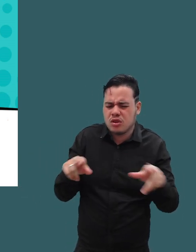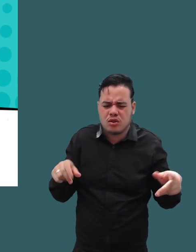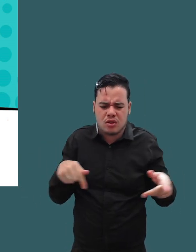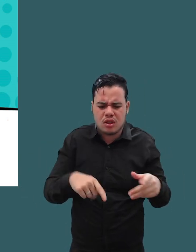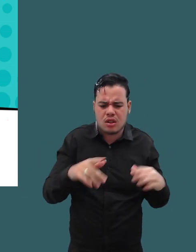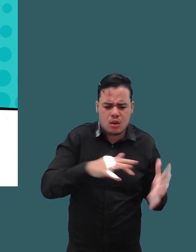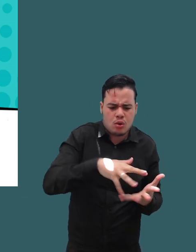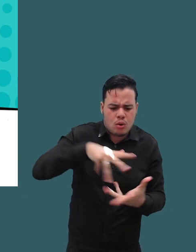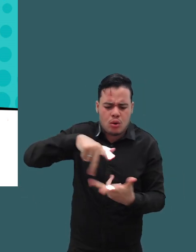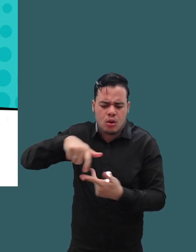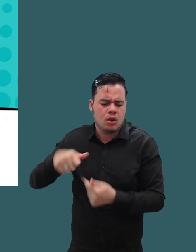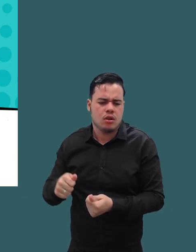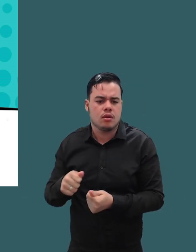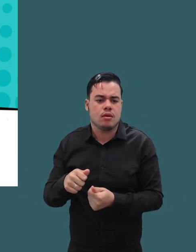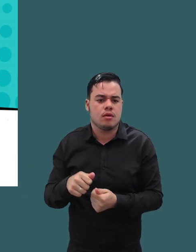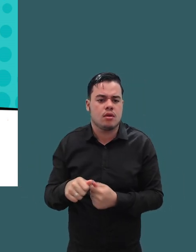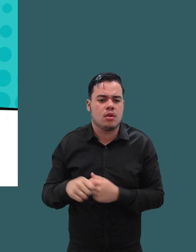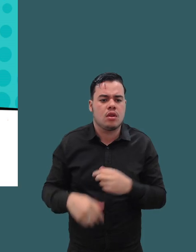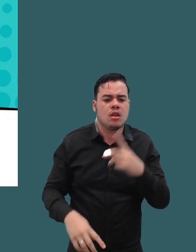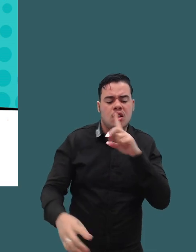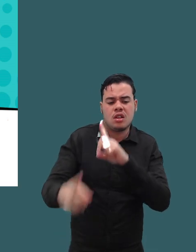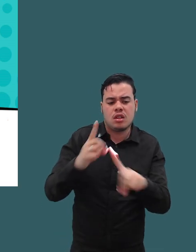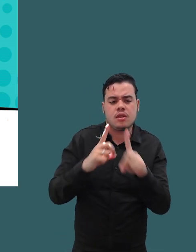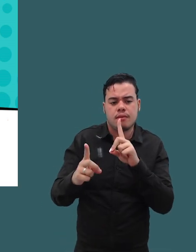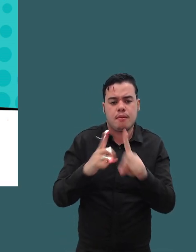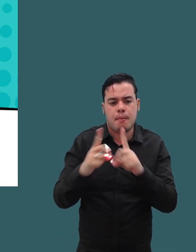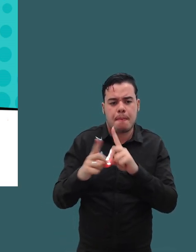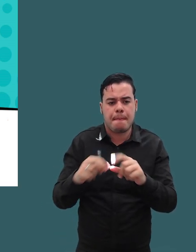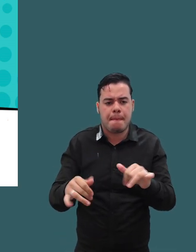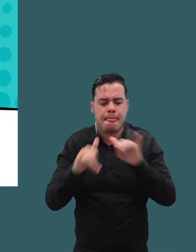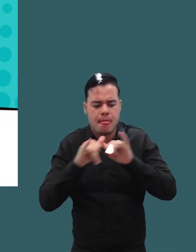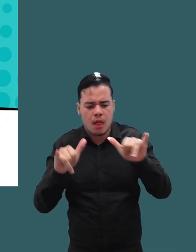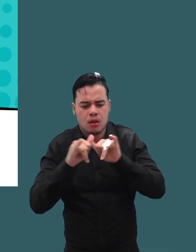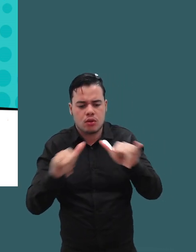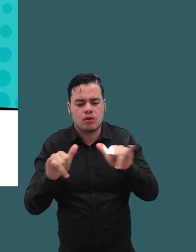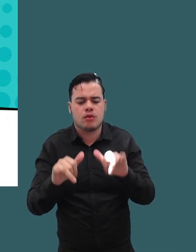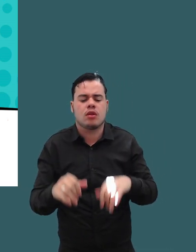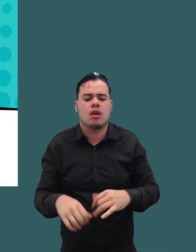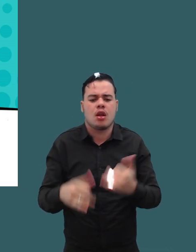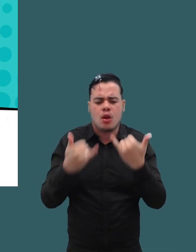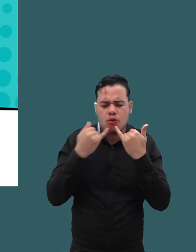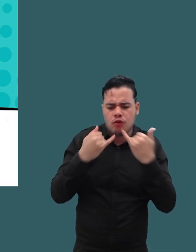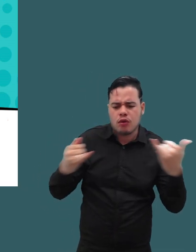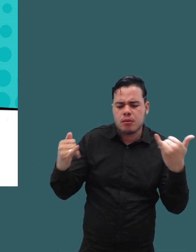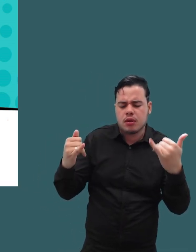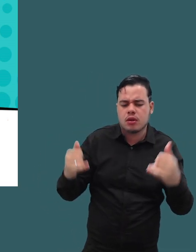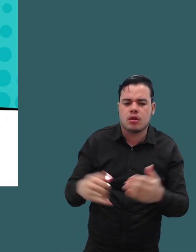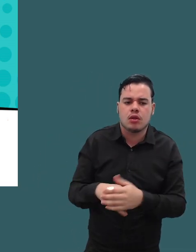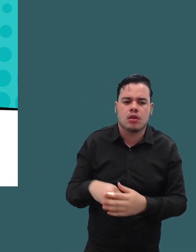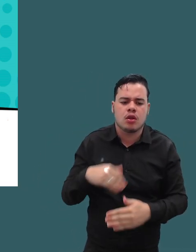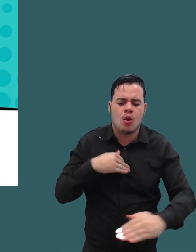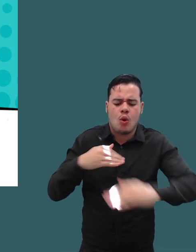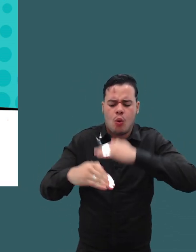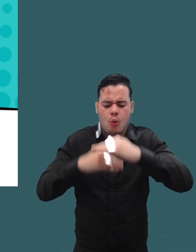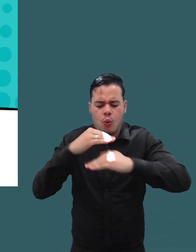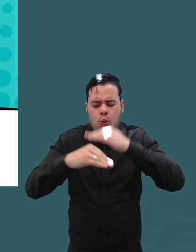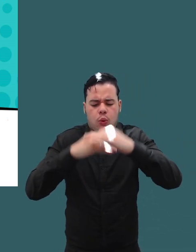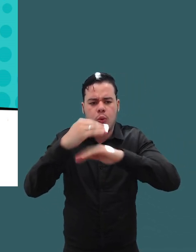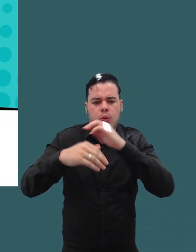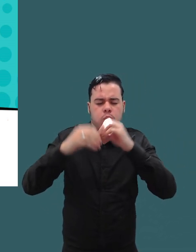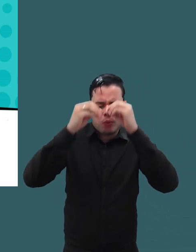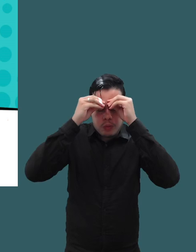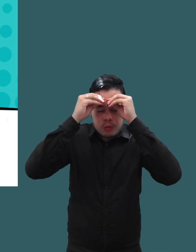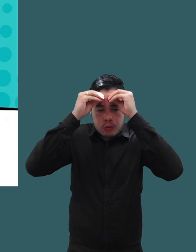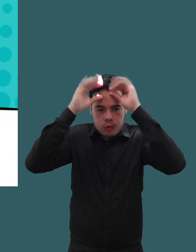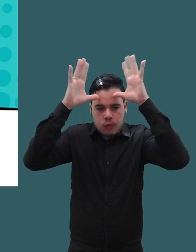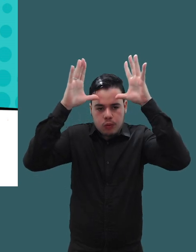no mundo, de dialogar, de divulgar informação, de produzir conhecimento. Então, esse